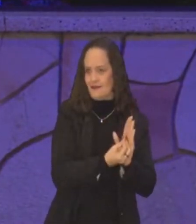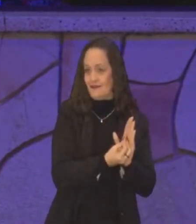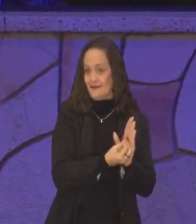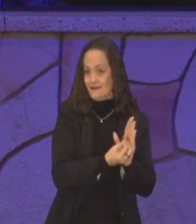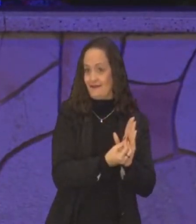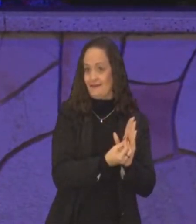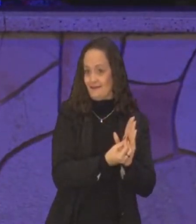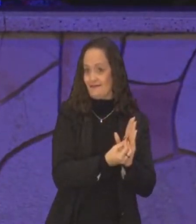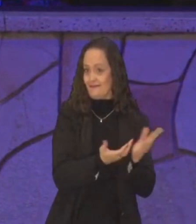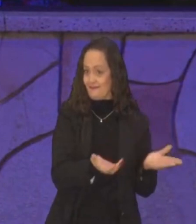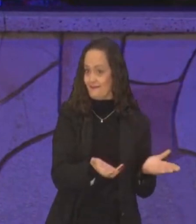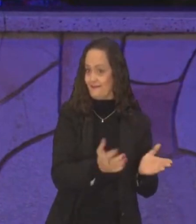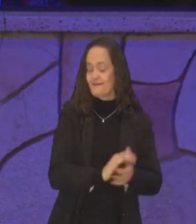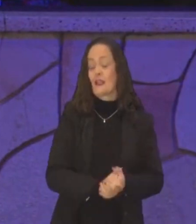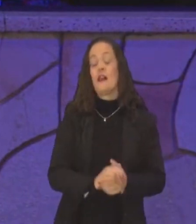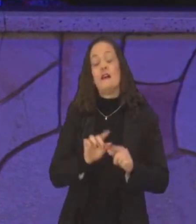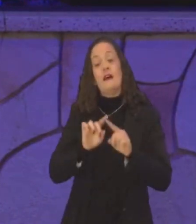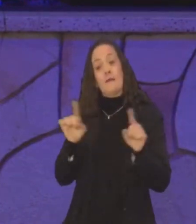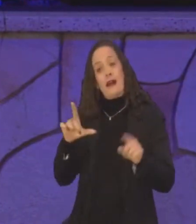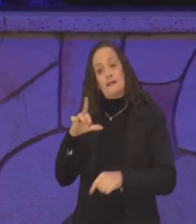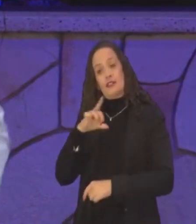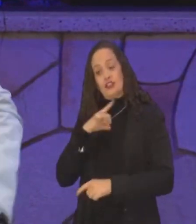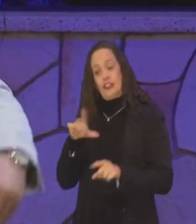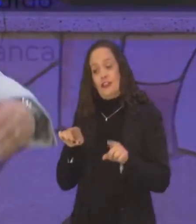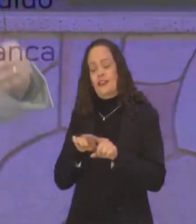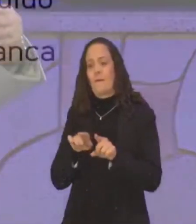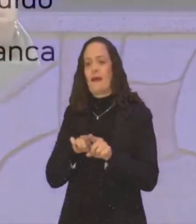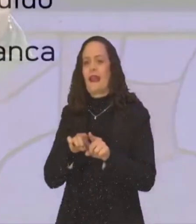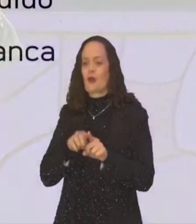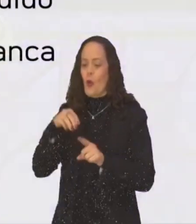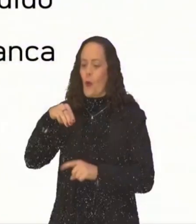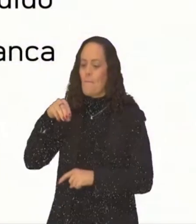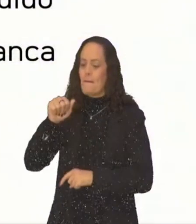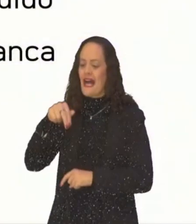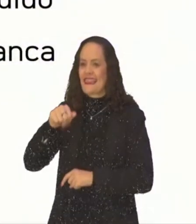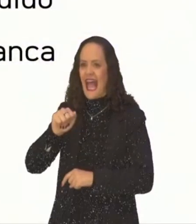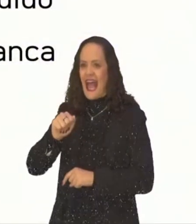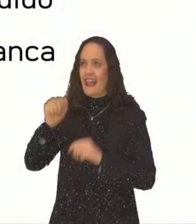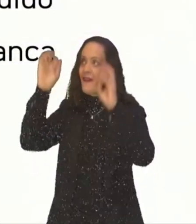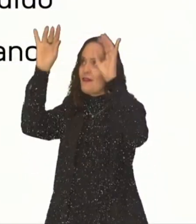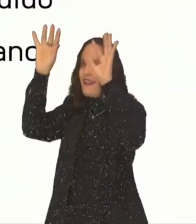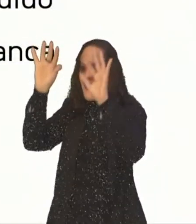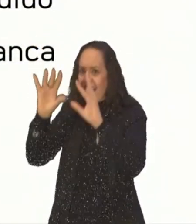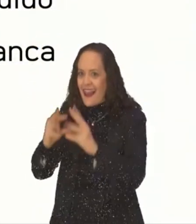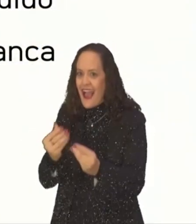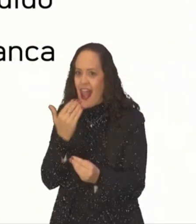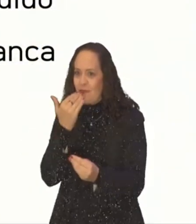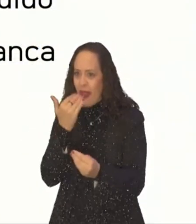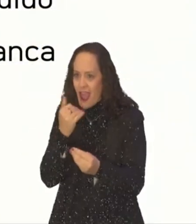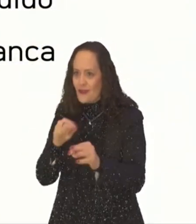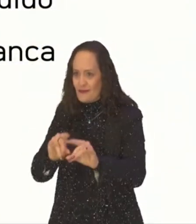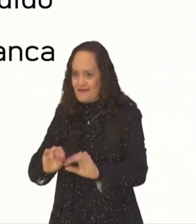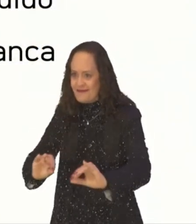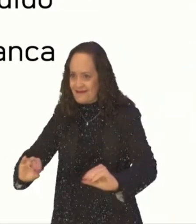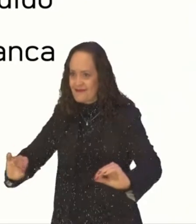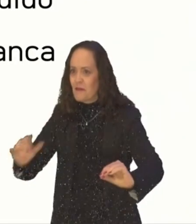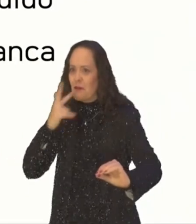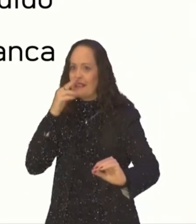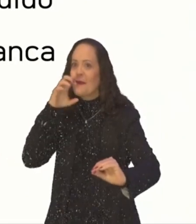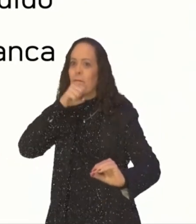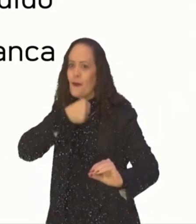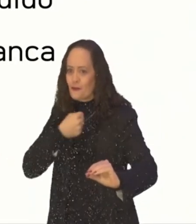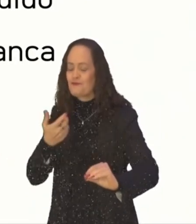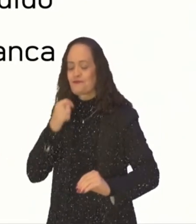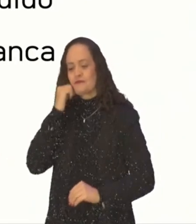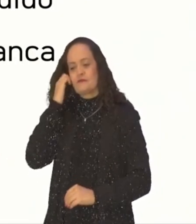Nós temos também a presença aqui do maná escondido, aquele elemento de alimentação diária, cotidiana, que o